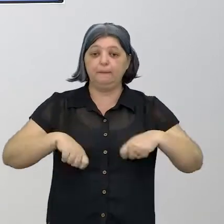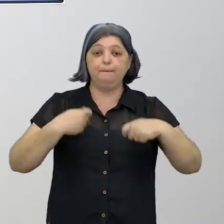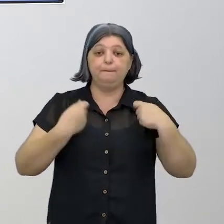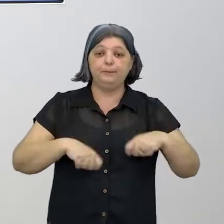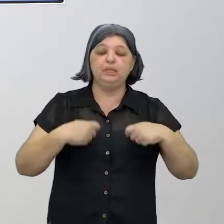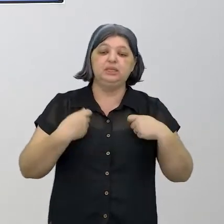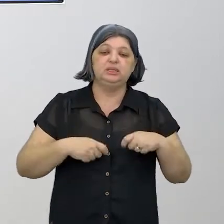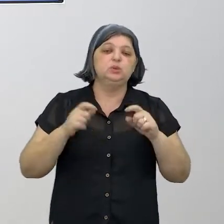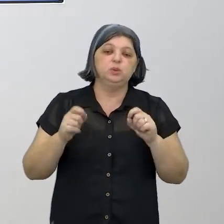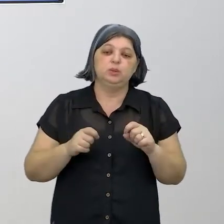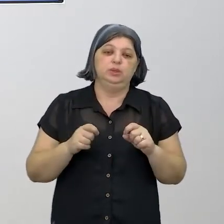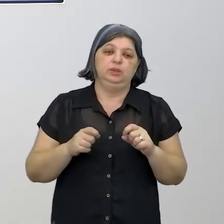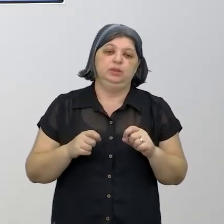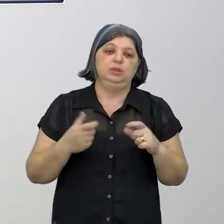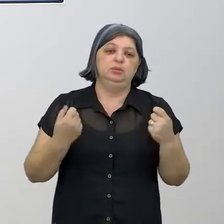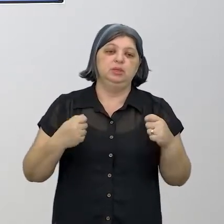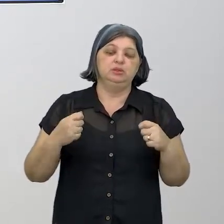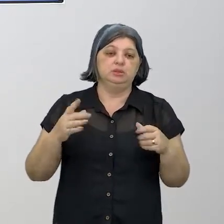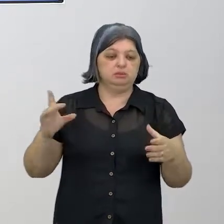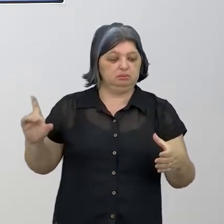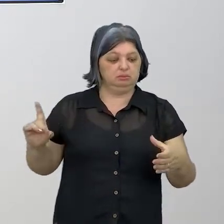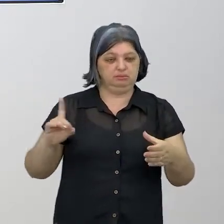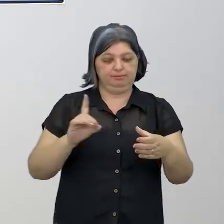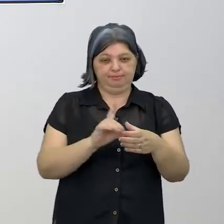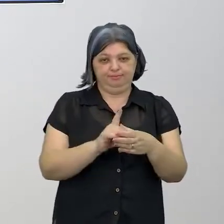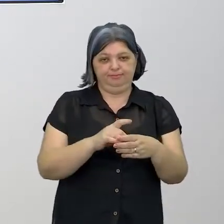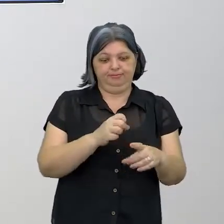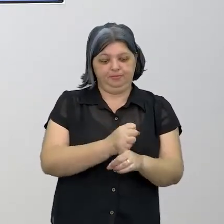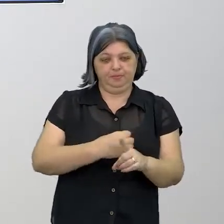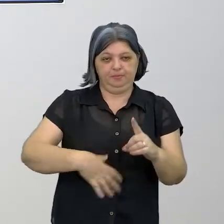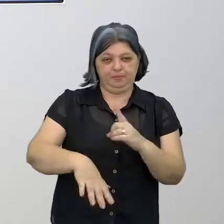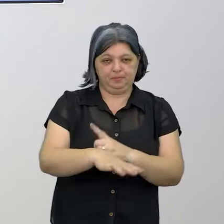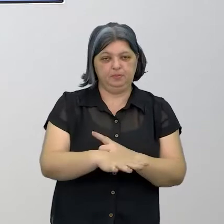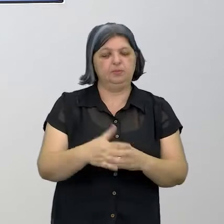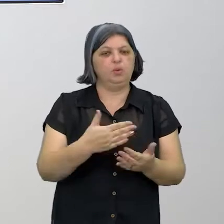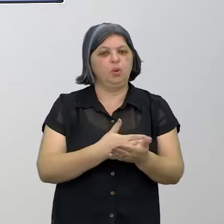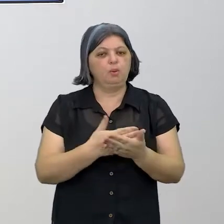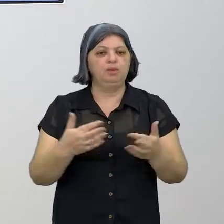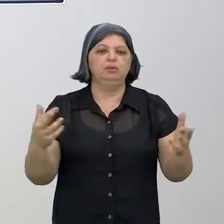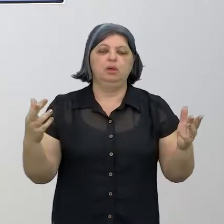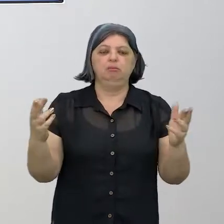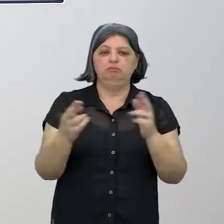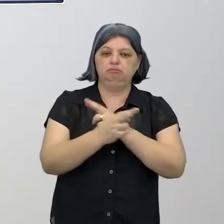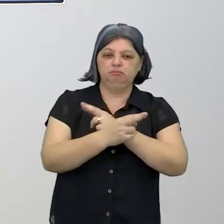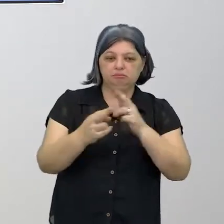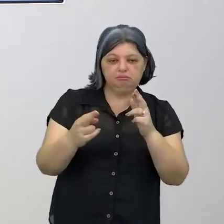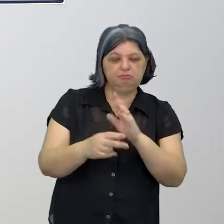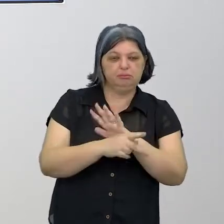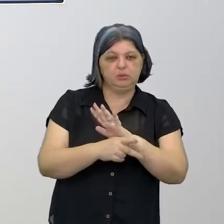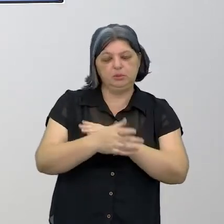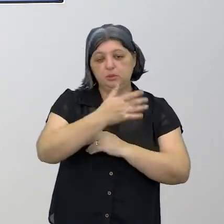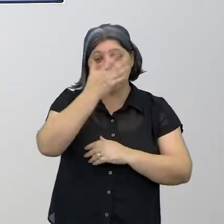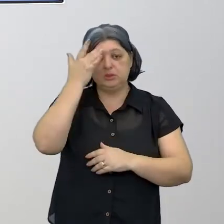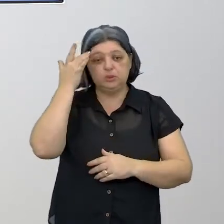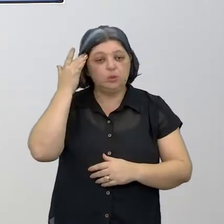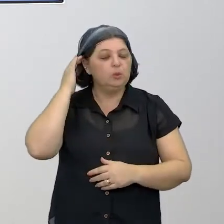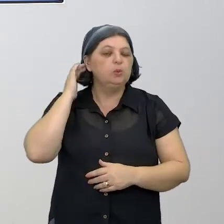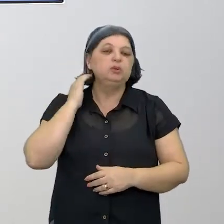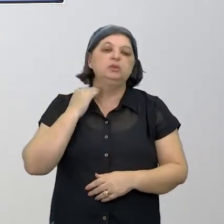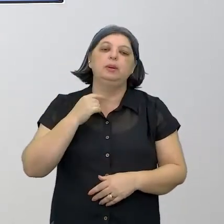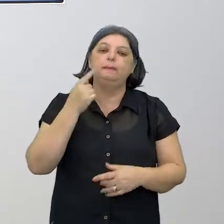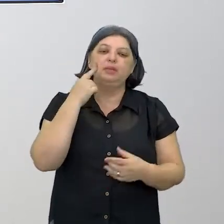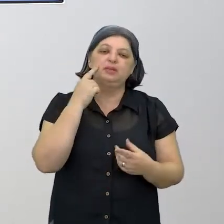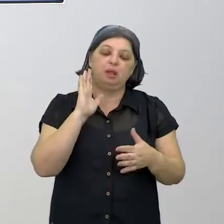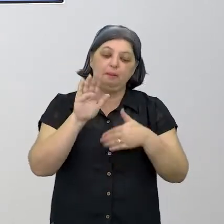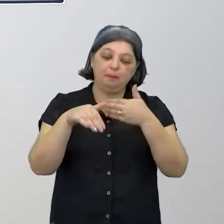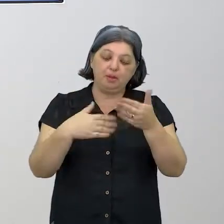preciso estar no meio social, eu preciso começar a me relacionar com as pessoas. A gente começa a entender esse processo da